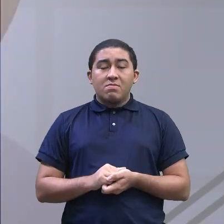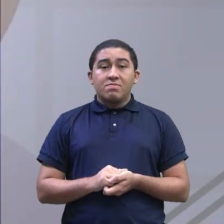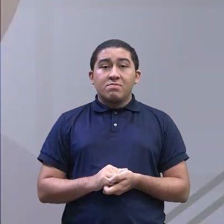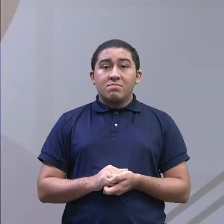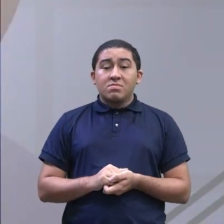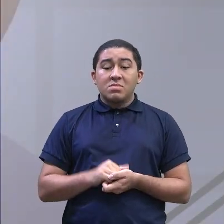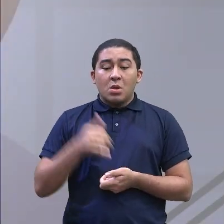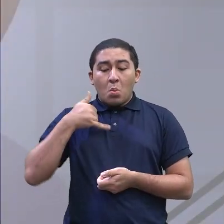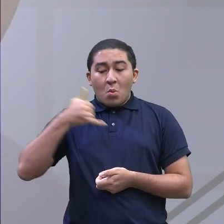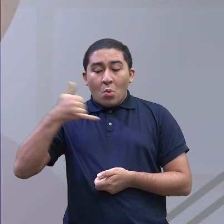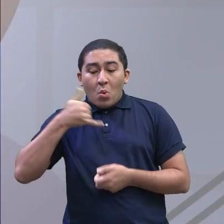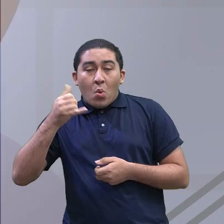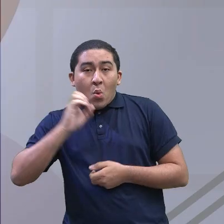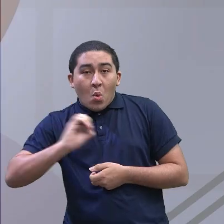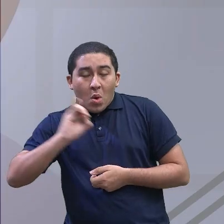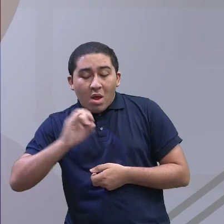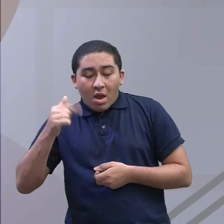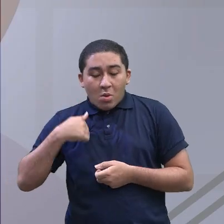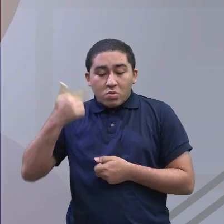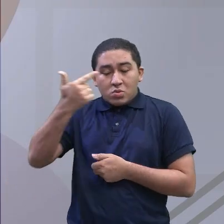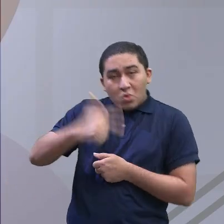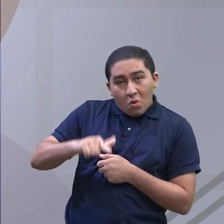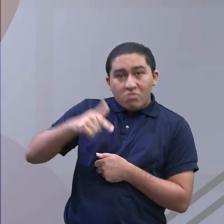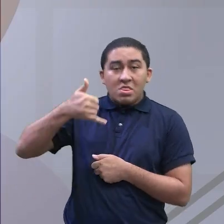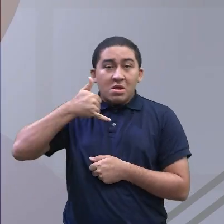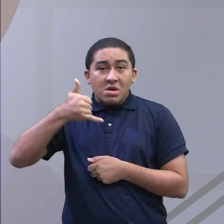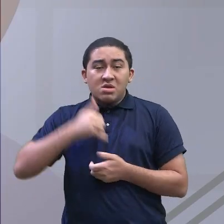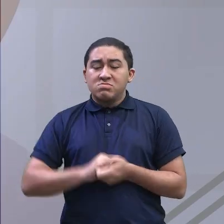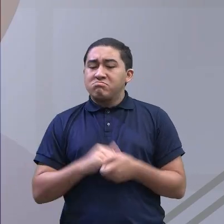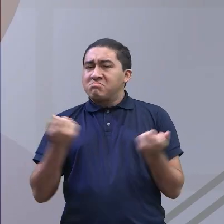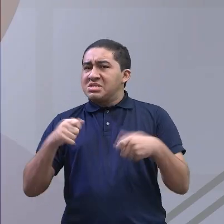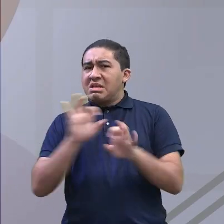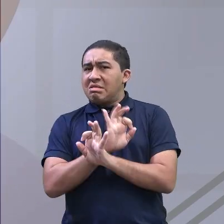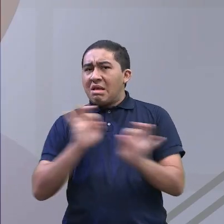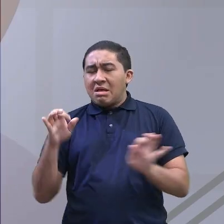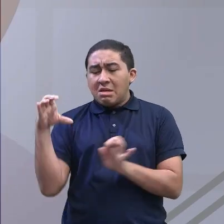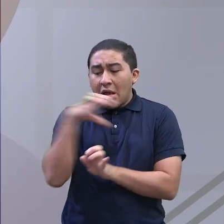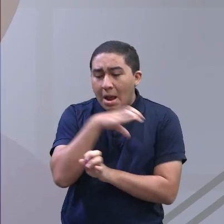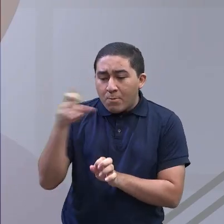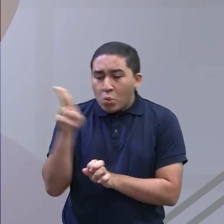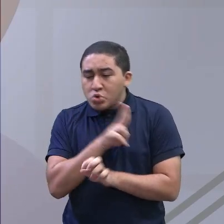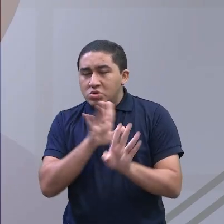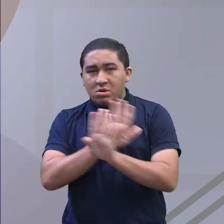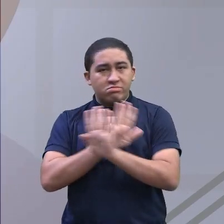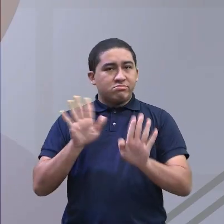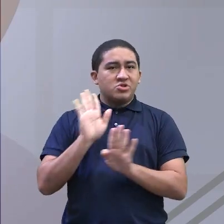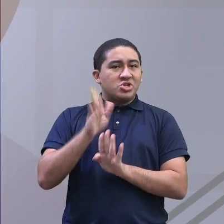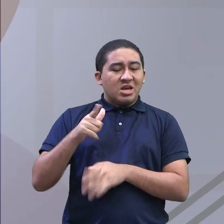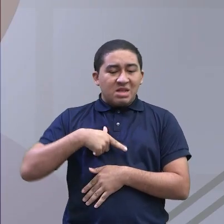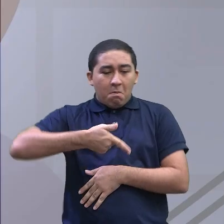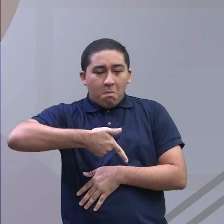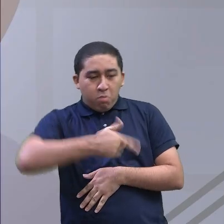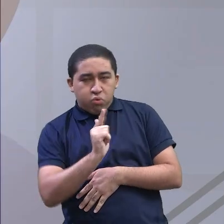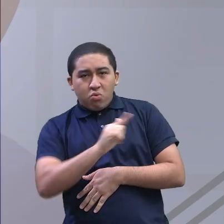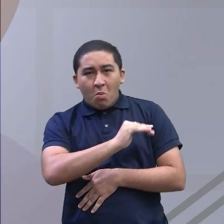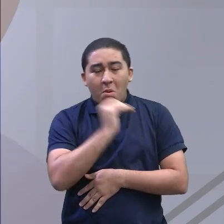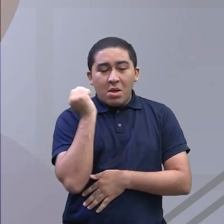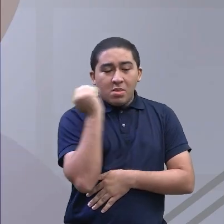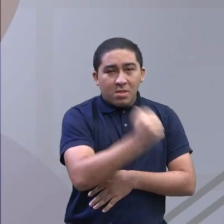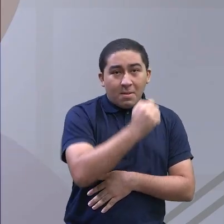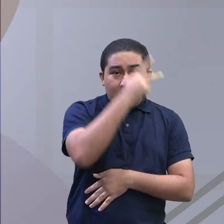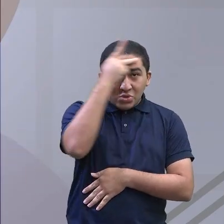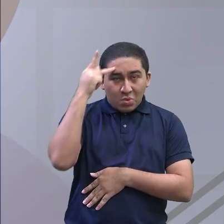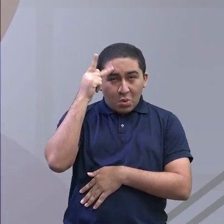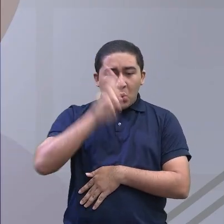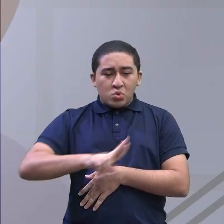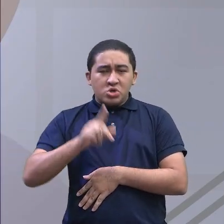Oi, sou eu de novo. Olha, não precisa mais ter pressa. Eu já matei o sujeito com a escopeta aqui de casa.